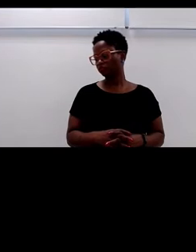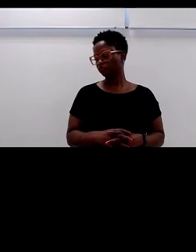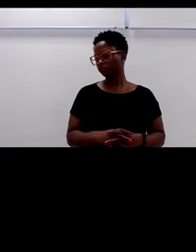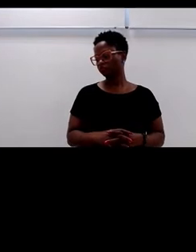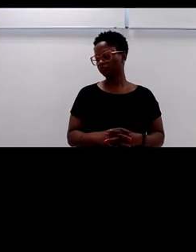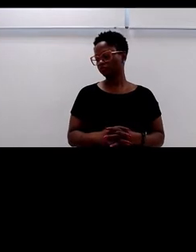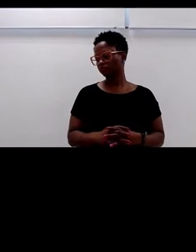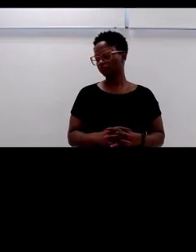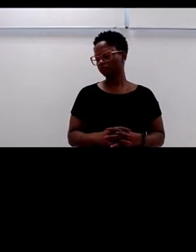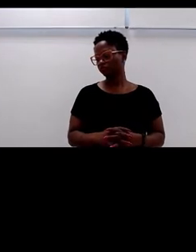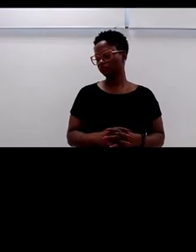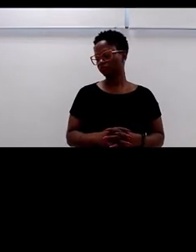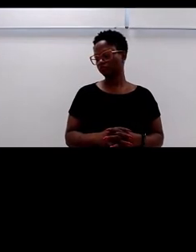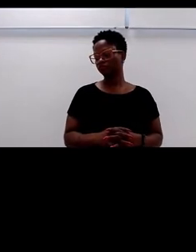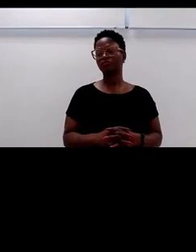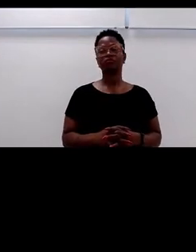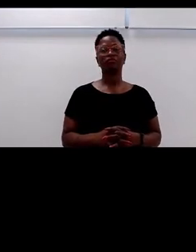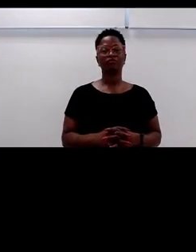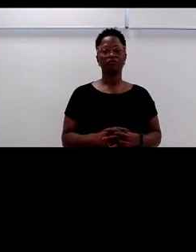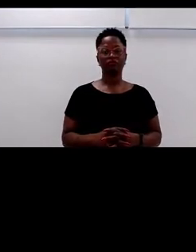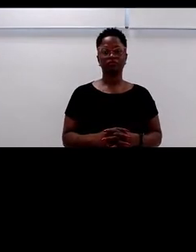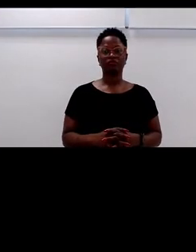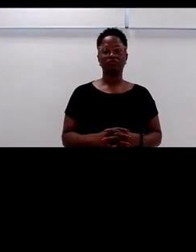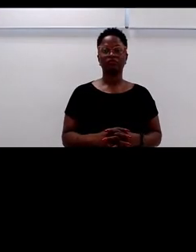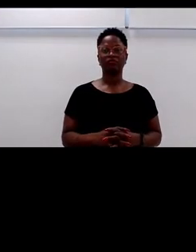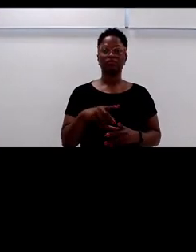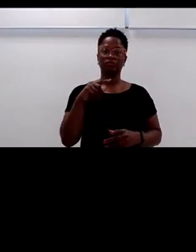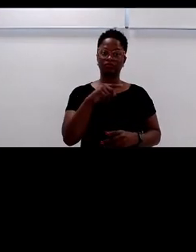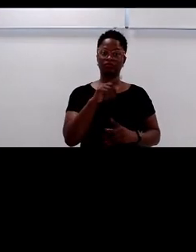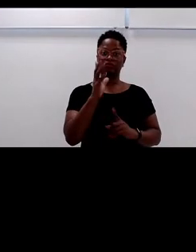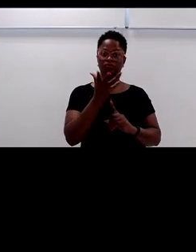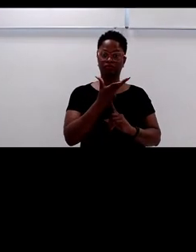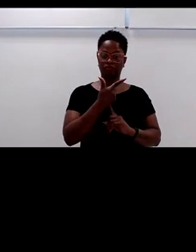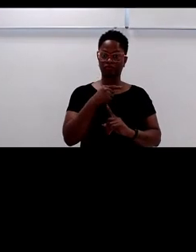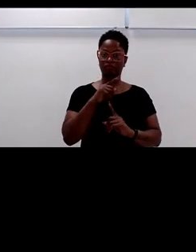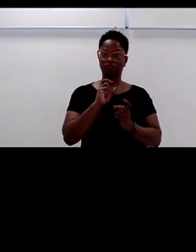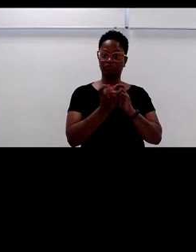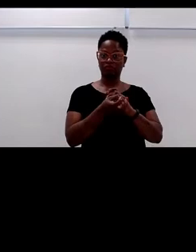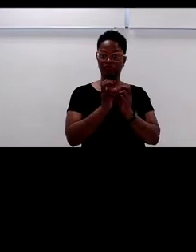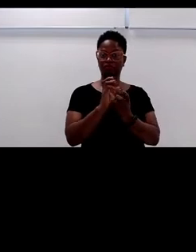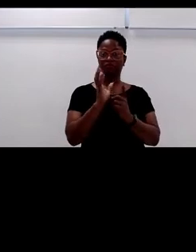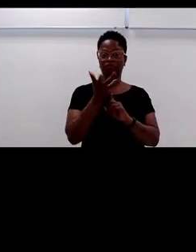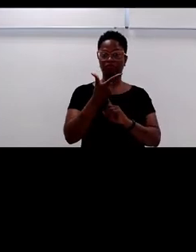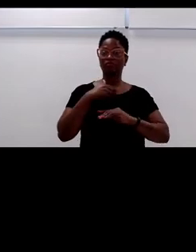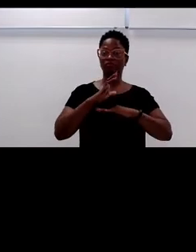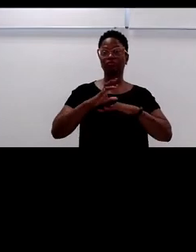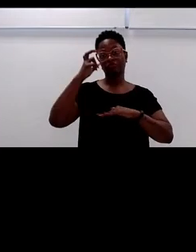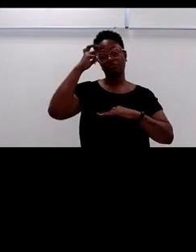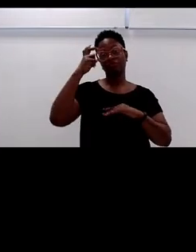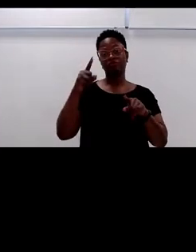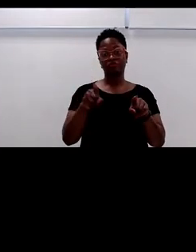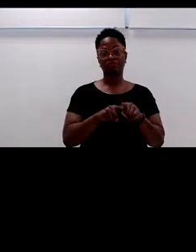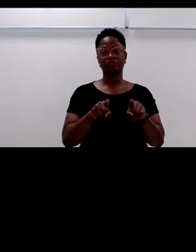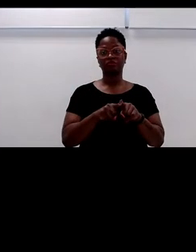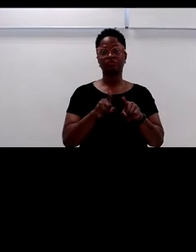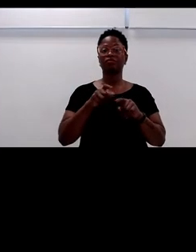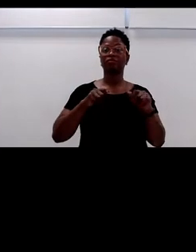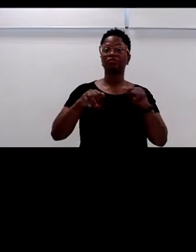A capoeira é uma arte marcial e também uma cultural, e movimentado,